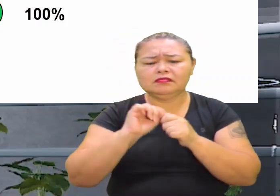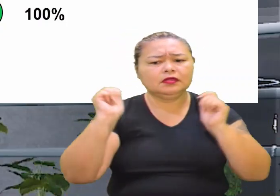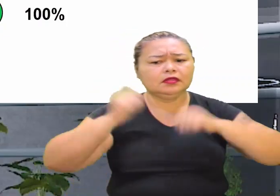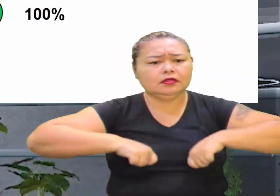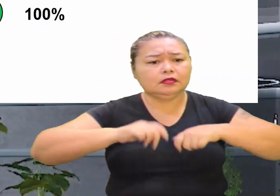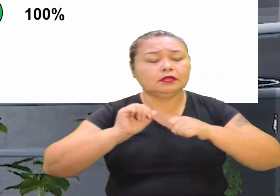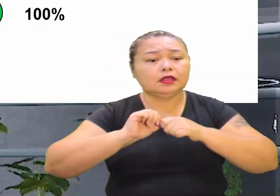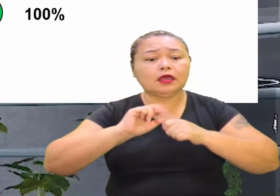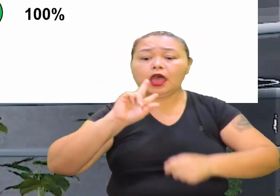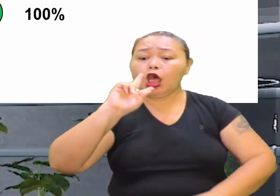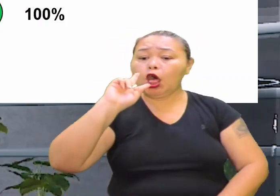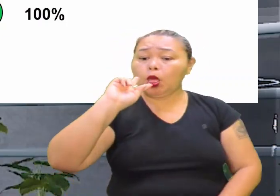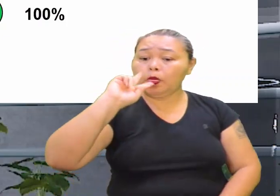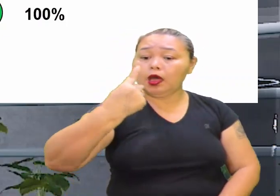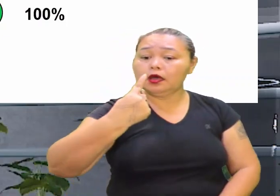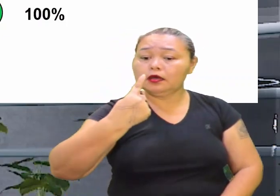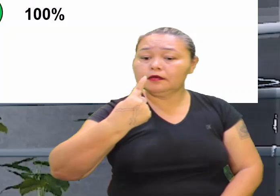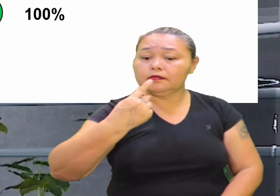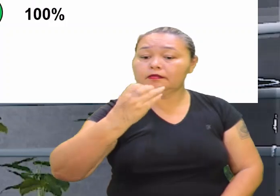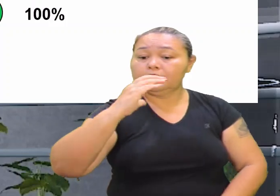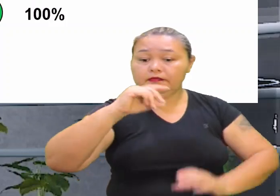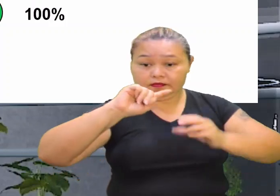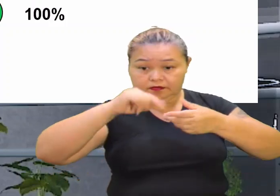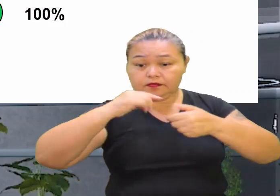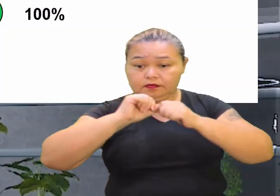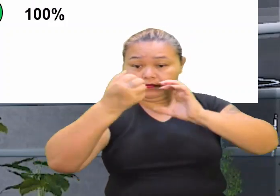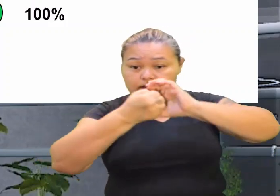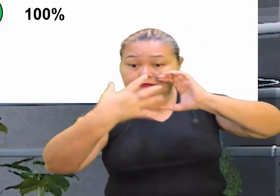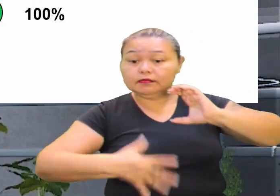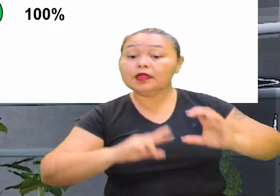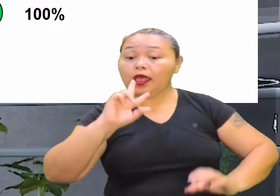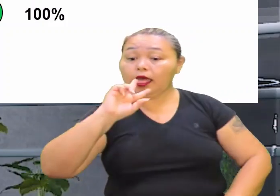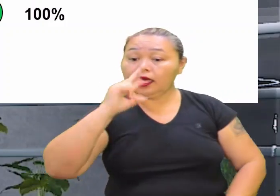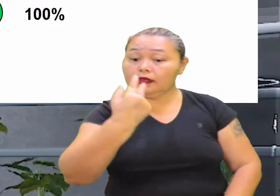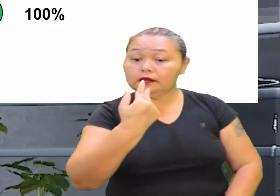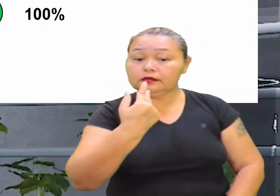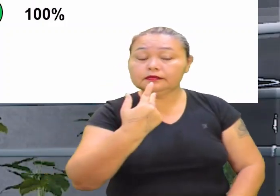capacidade, é dobrar. O caráter é dobrar a língua.